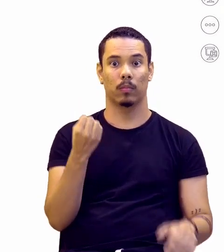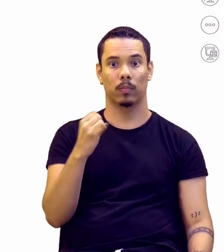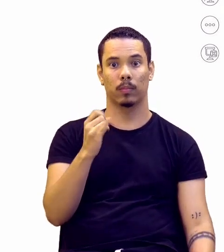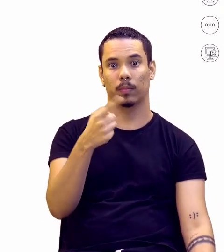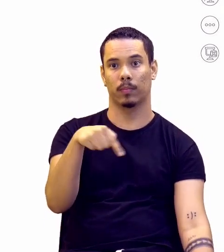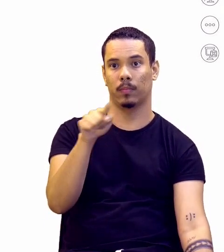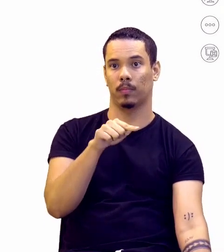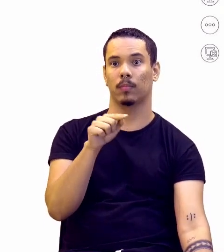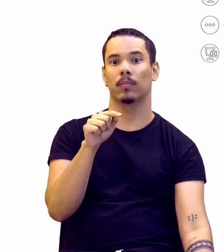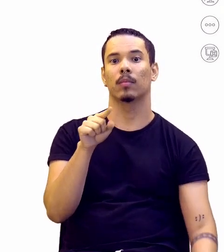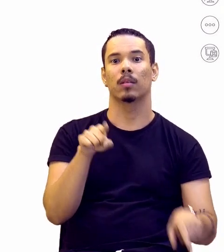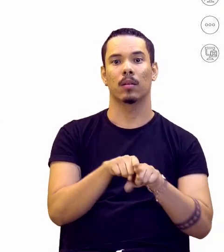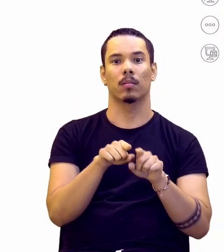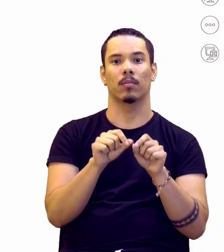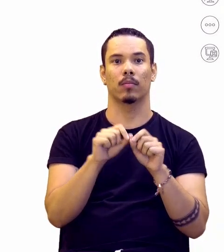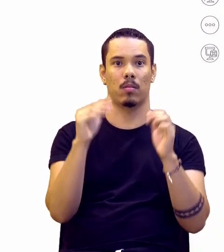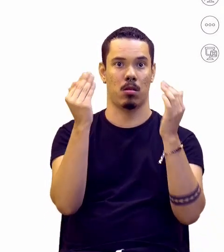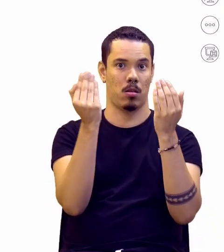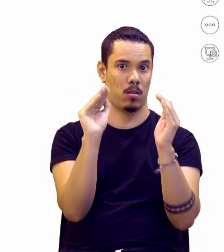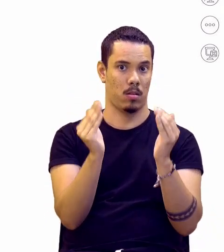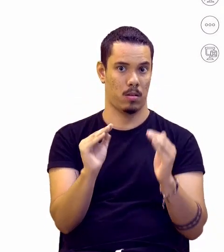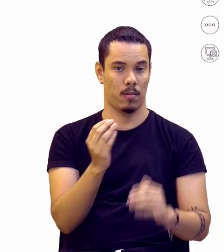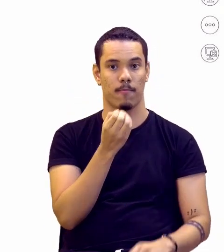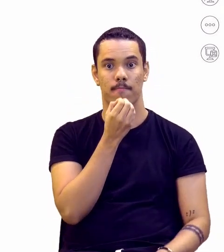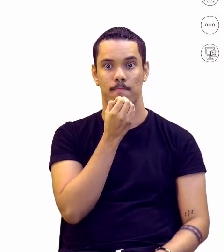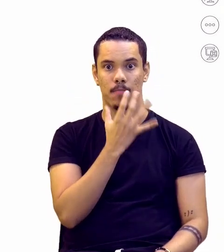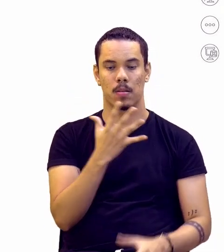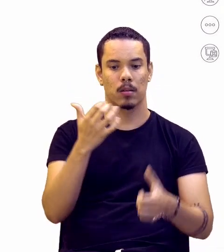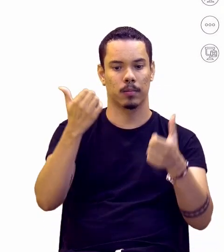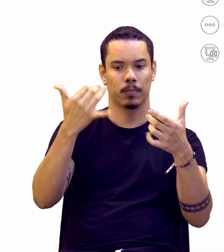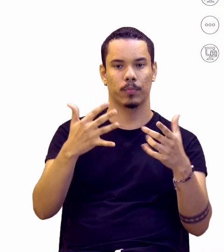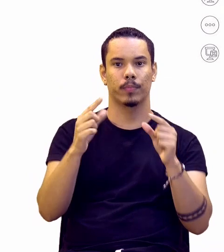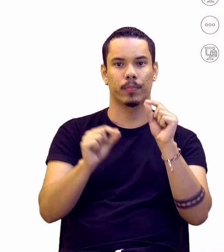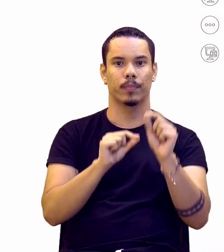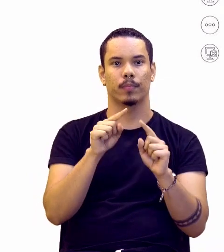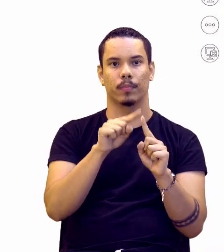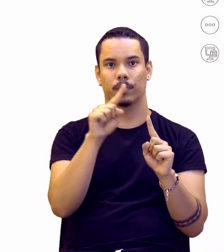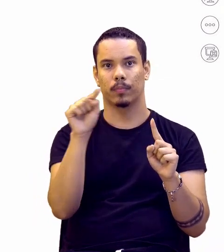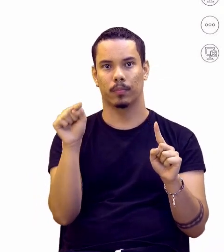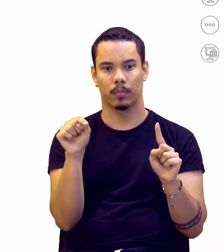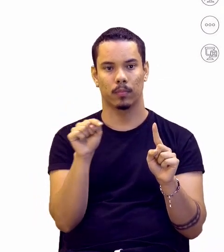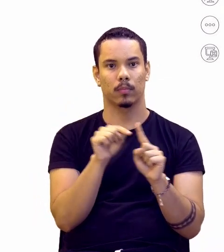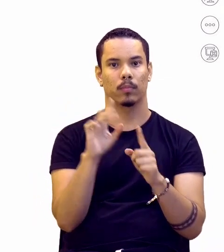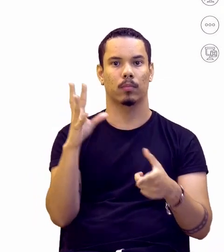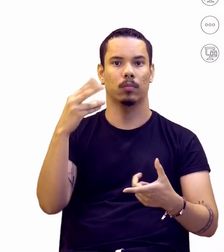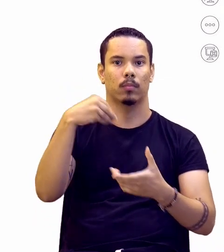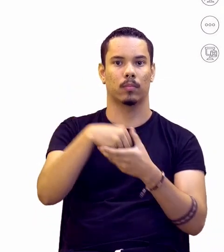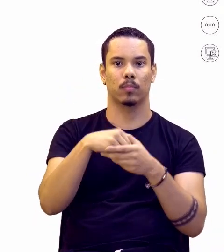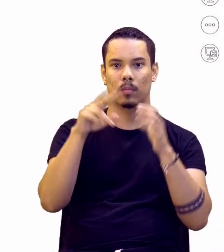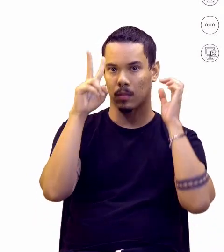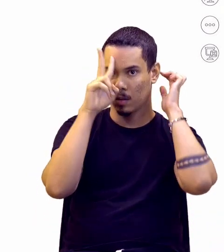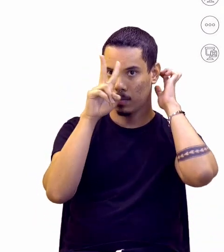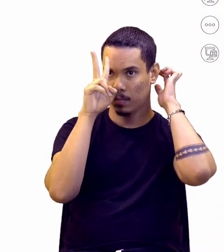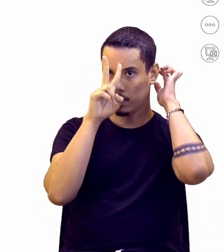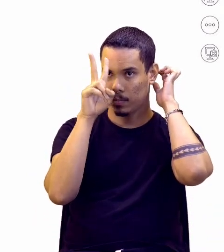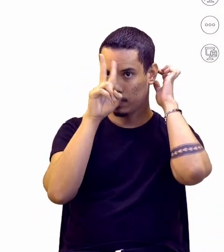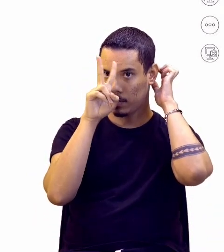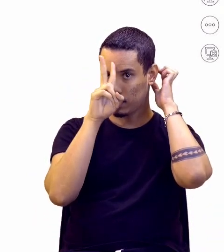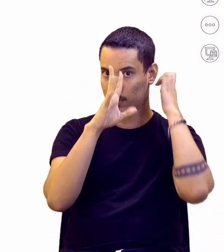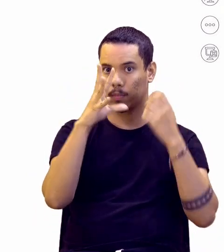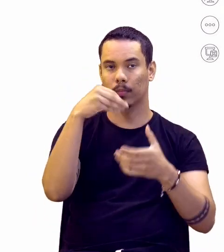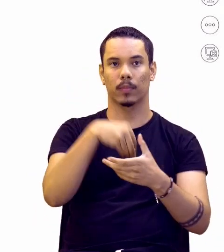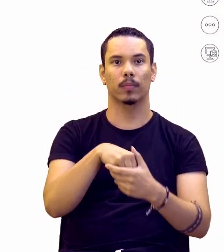bem, a gente falou sobre os ciclos dentro da história e da geografia de Rondônia. Esses